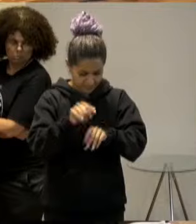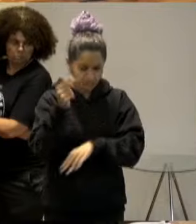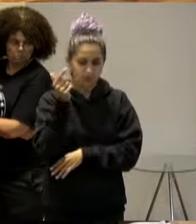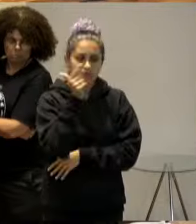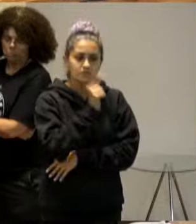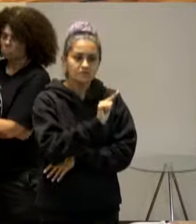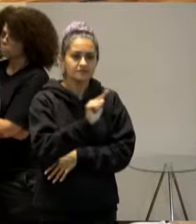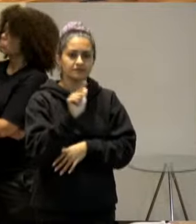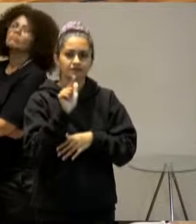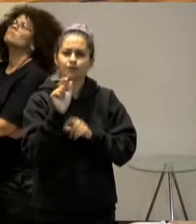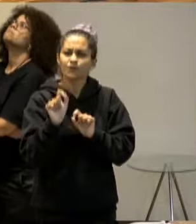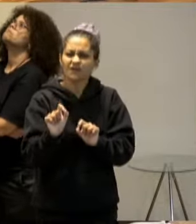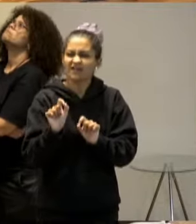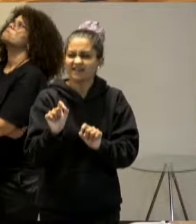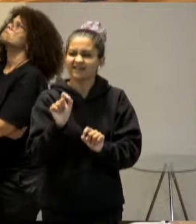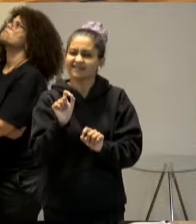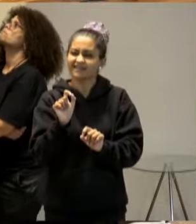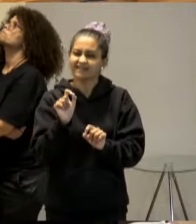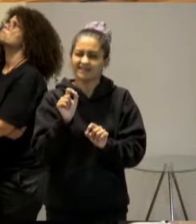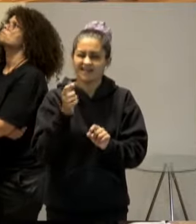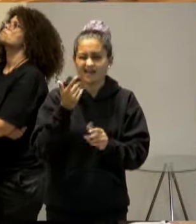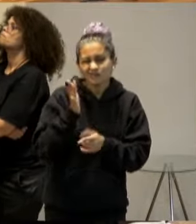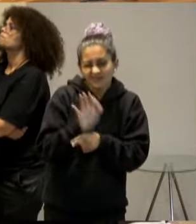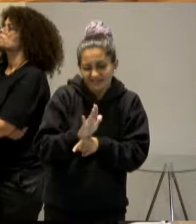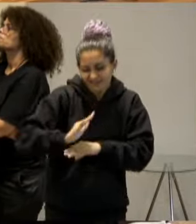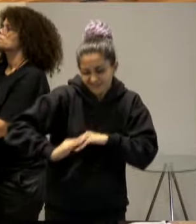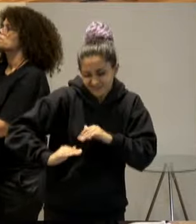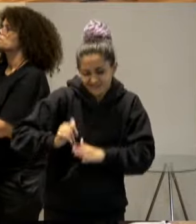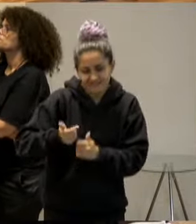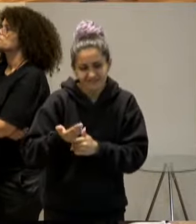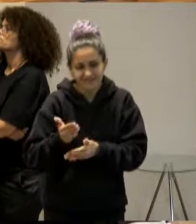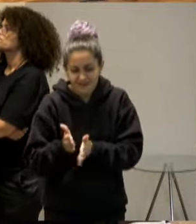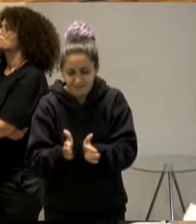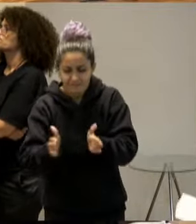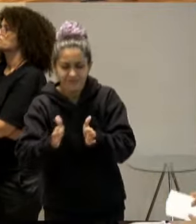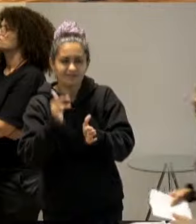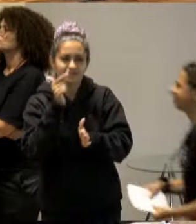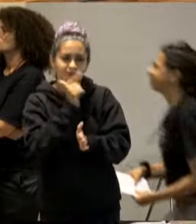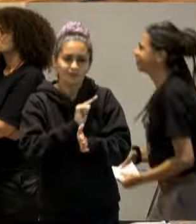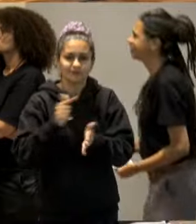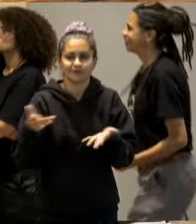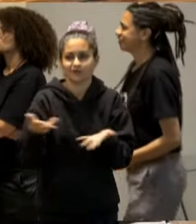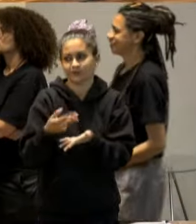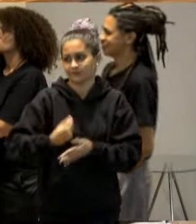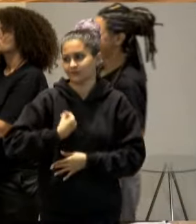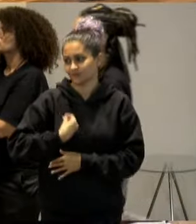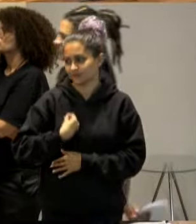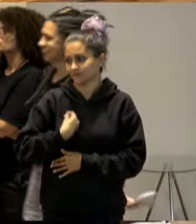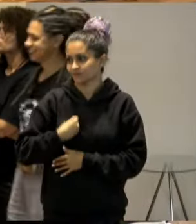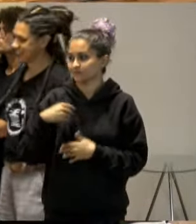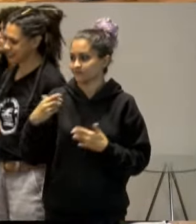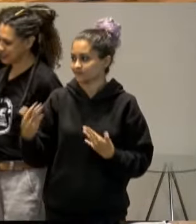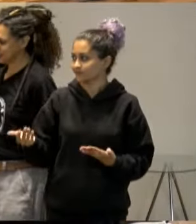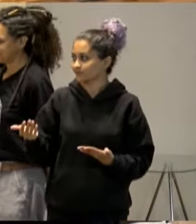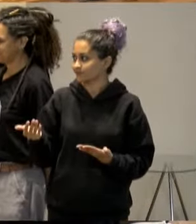aberto alguns trilhozinho aí para que a gente pudesse estar aqui nesse momento. Então,